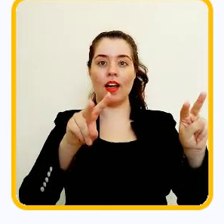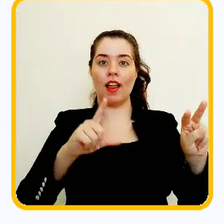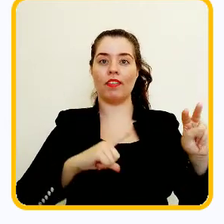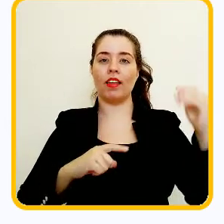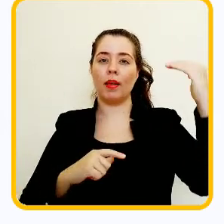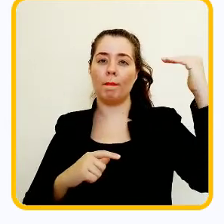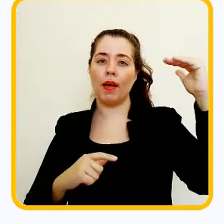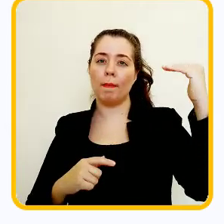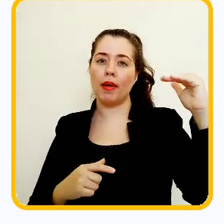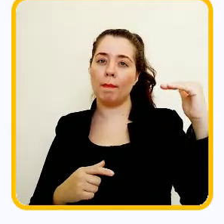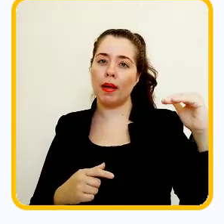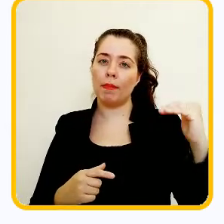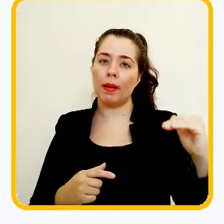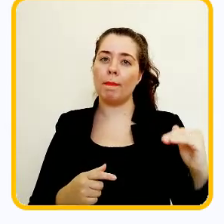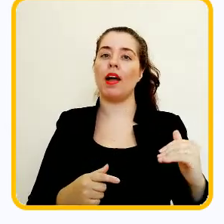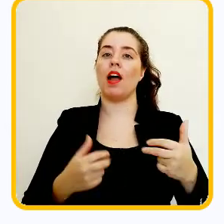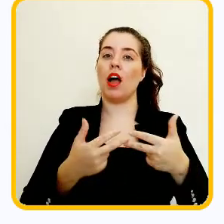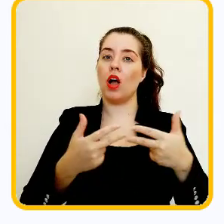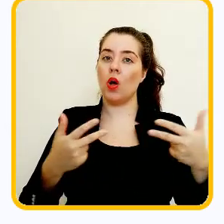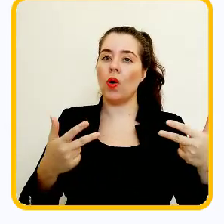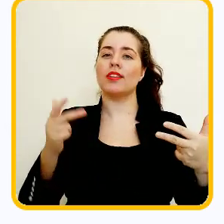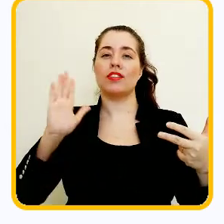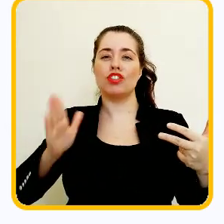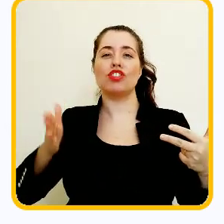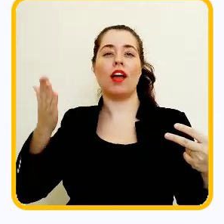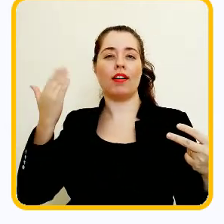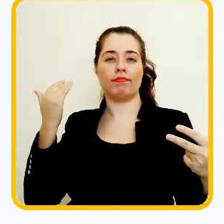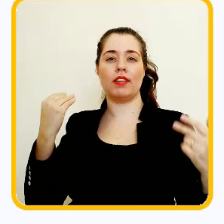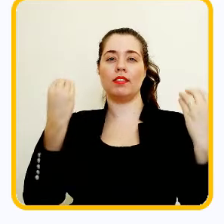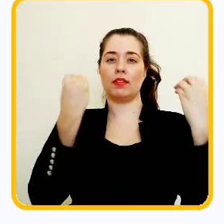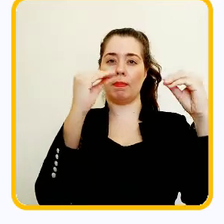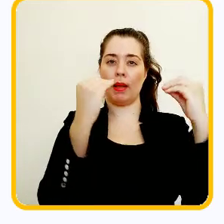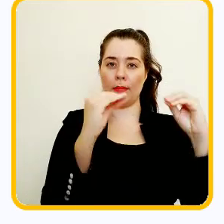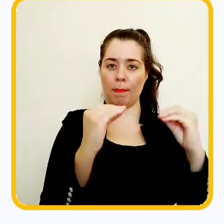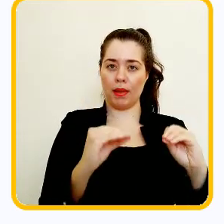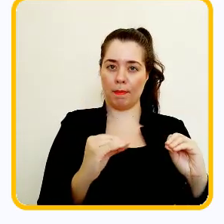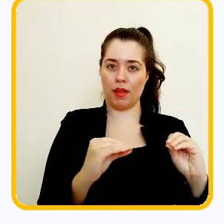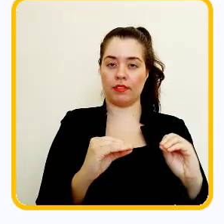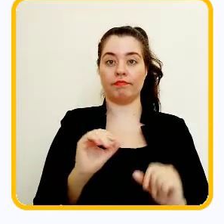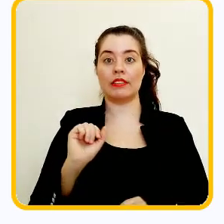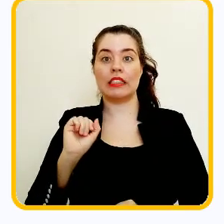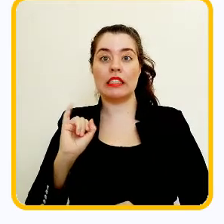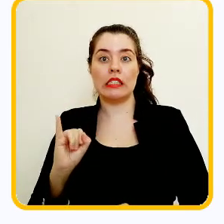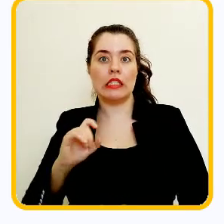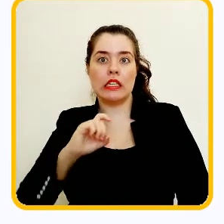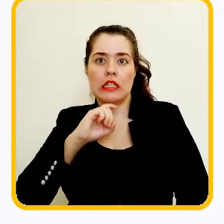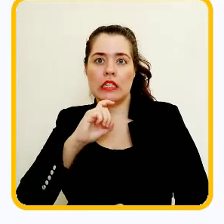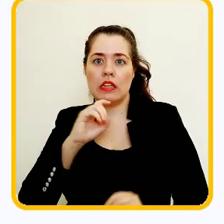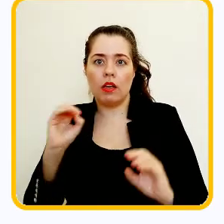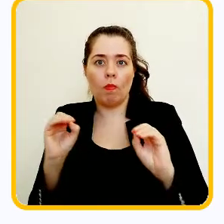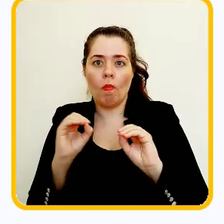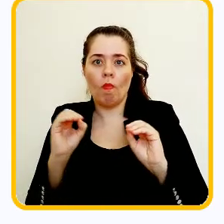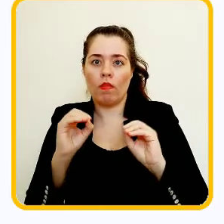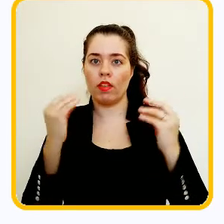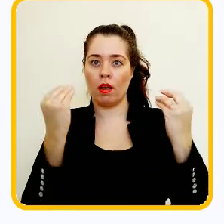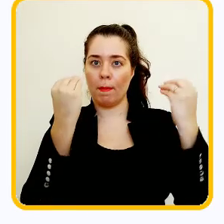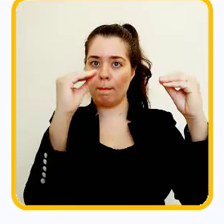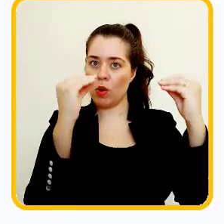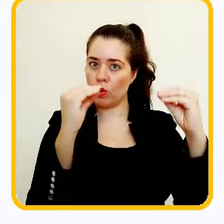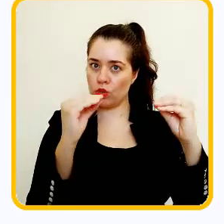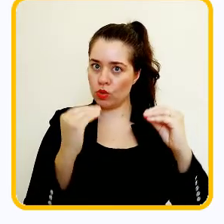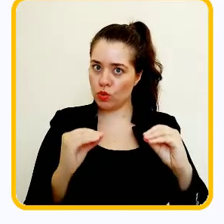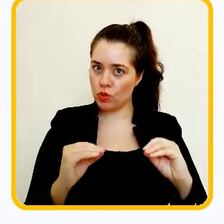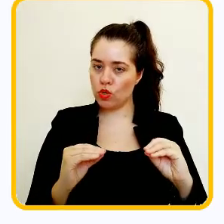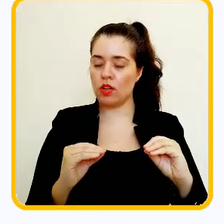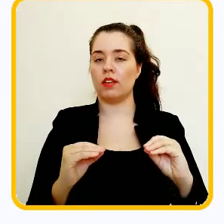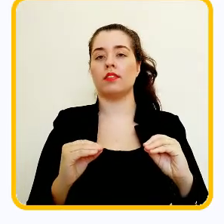página visualizada é aquela que contará com uma lista dos itens que já foram postados nessa atividade de banco de dados. Caso